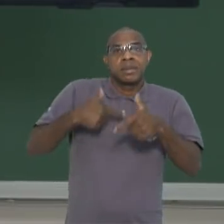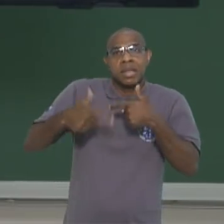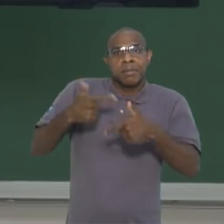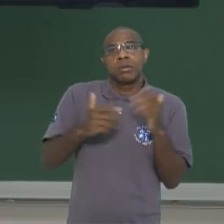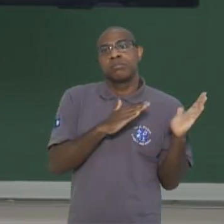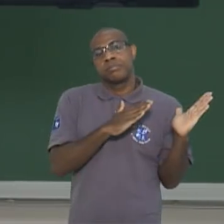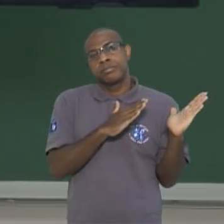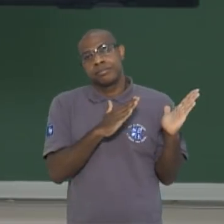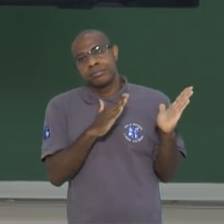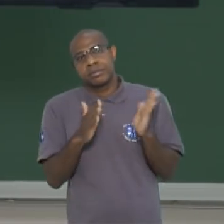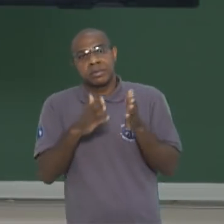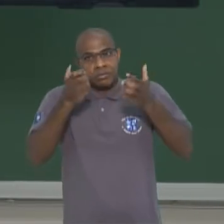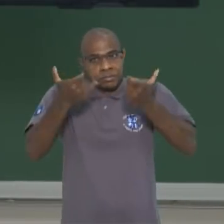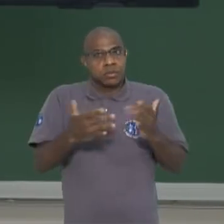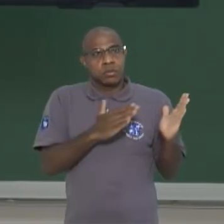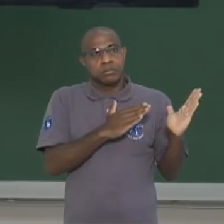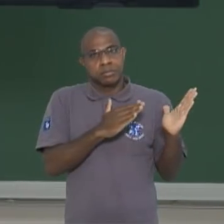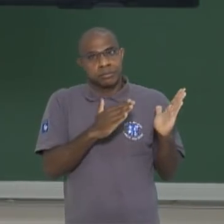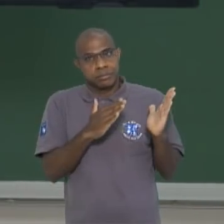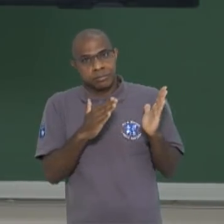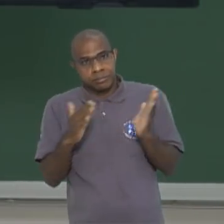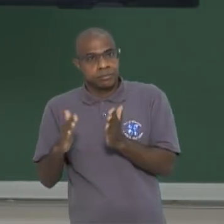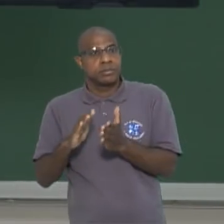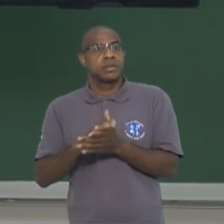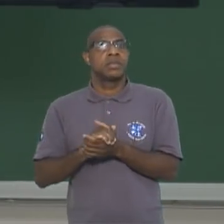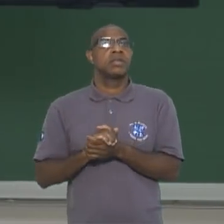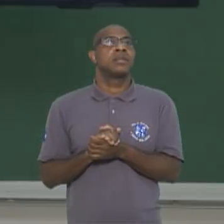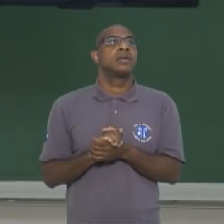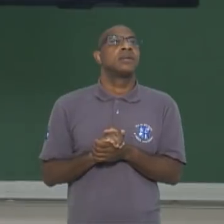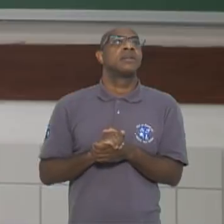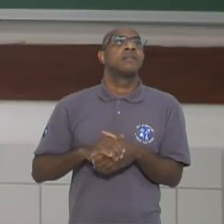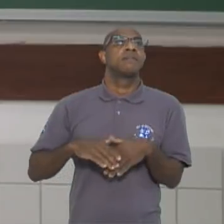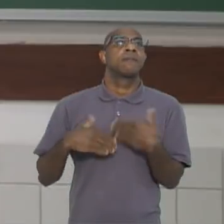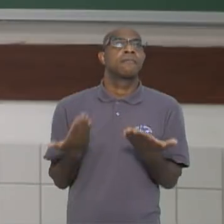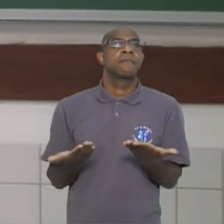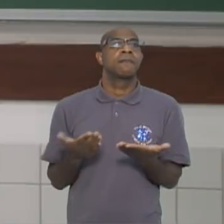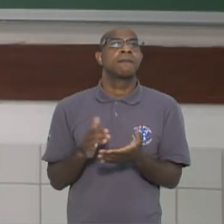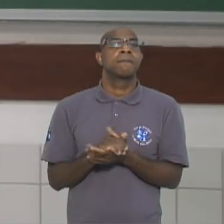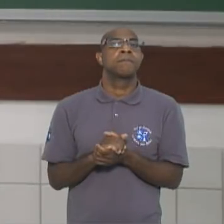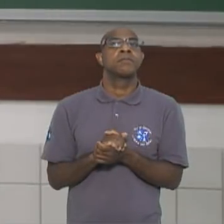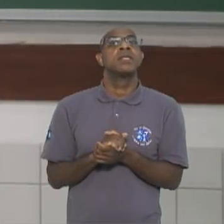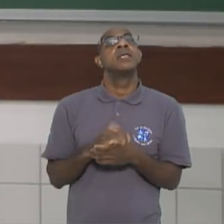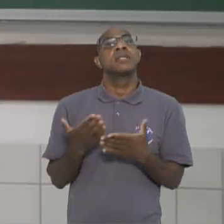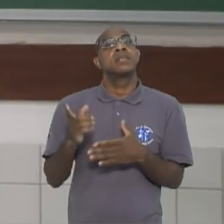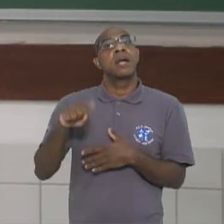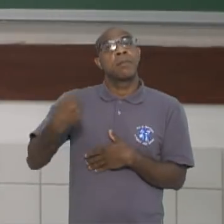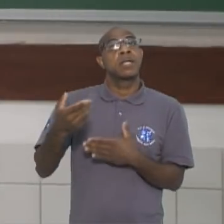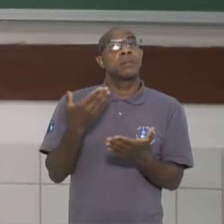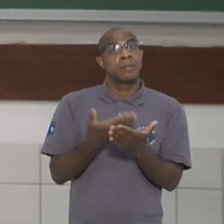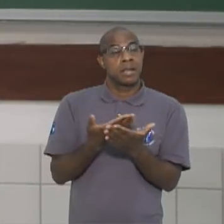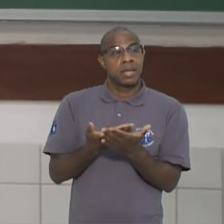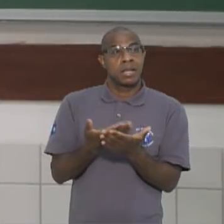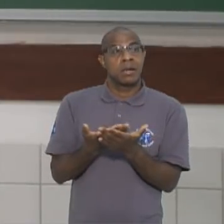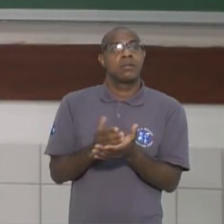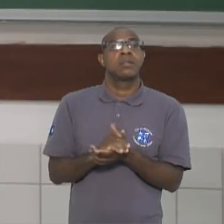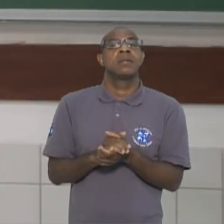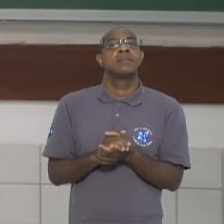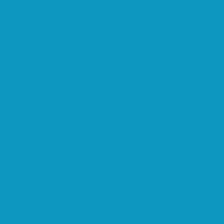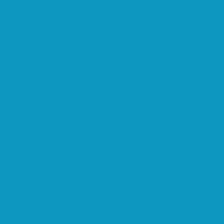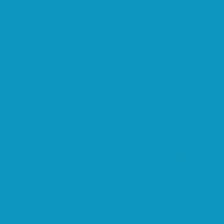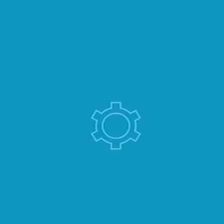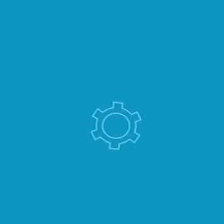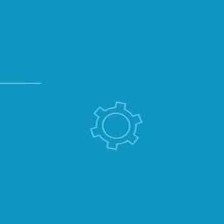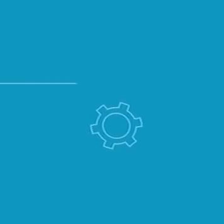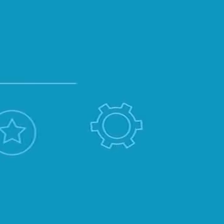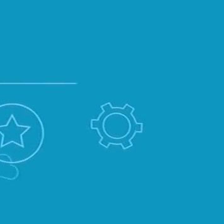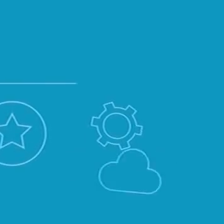hoje e que vão dar suporte para quem quiser aprofundar os conhecimentos. Eu conto com vocês na próxima aula. Pax et Bonum.